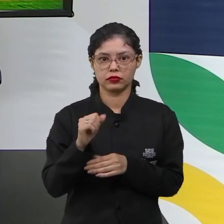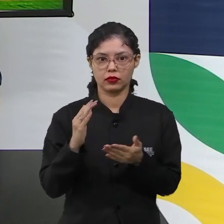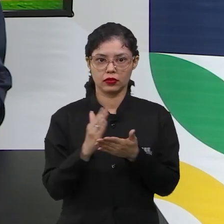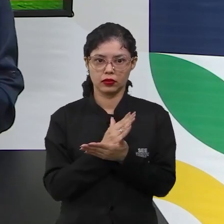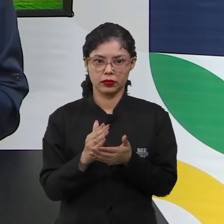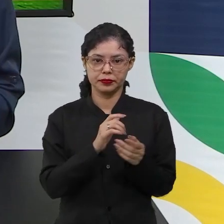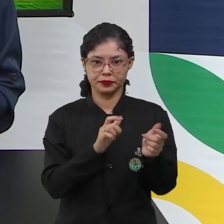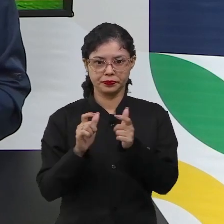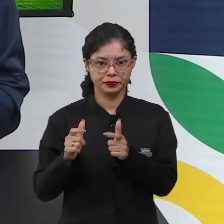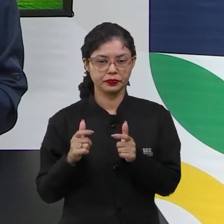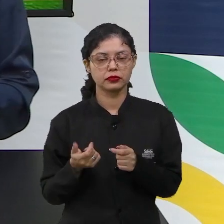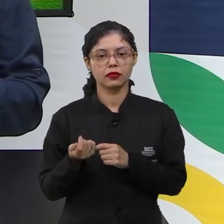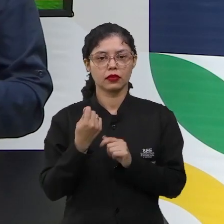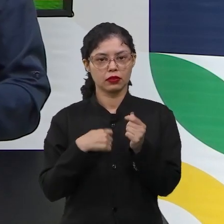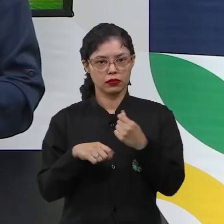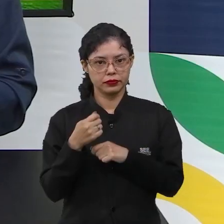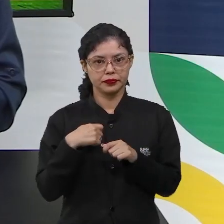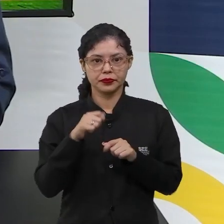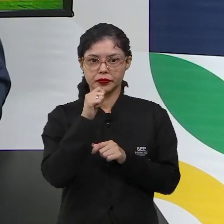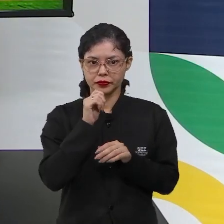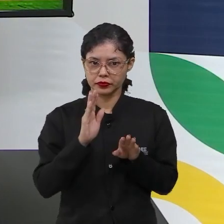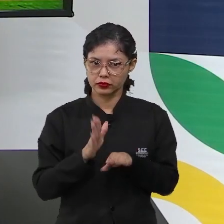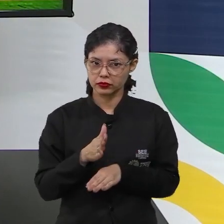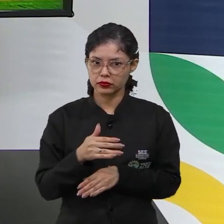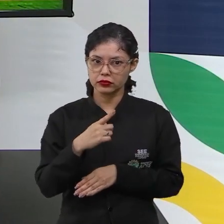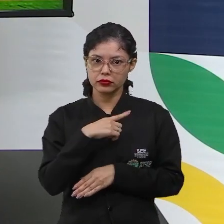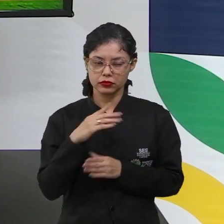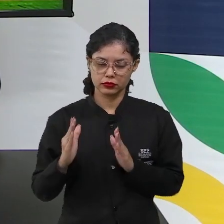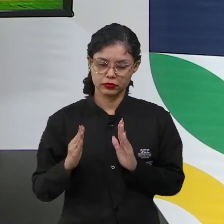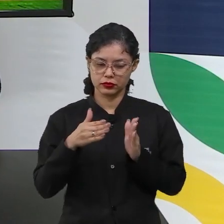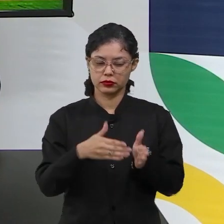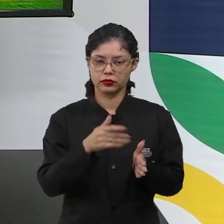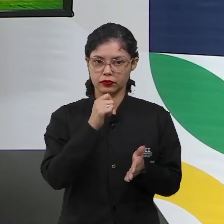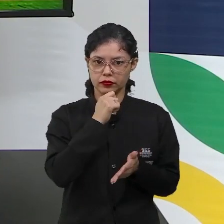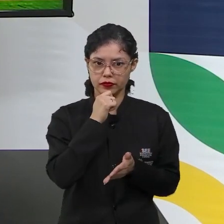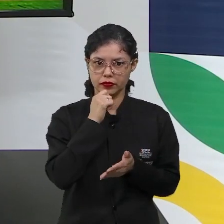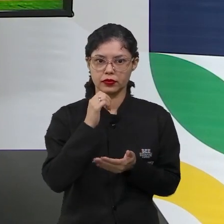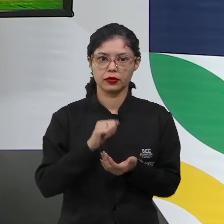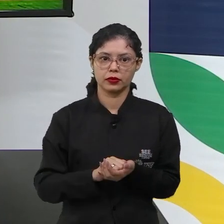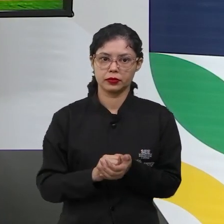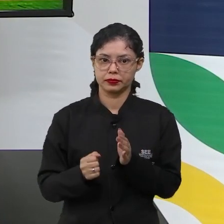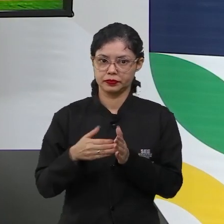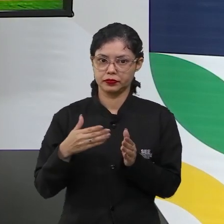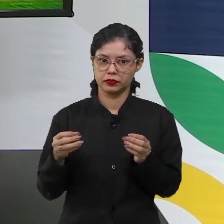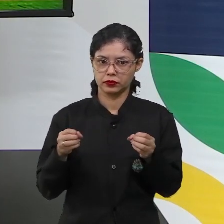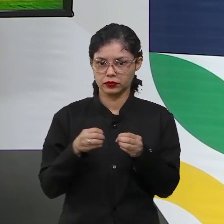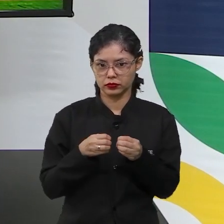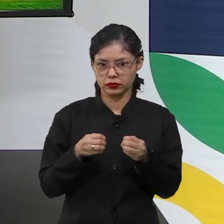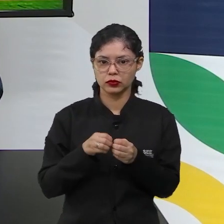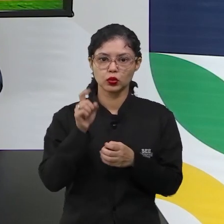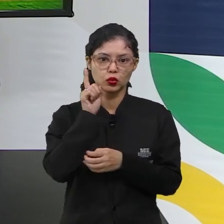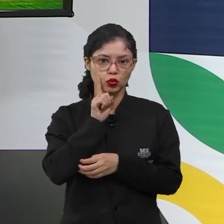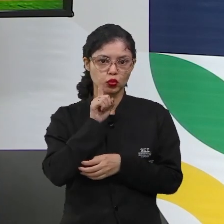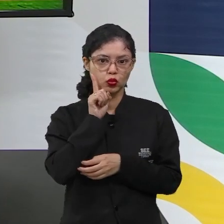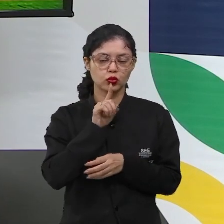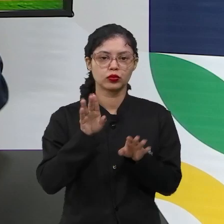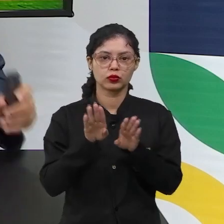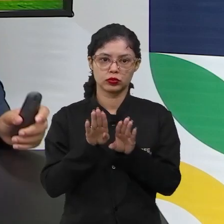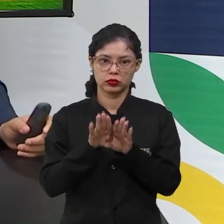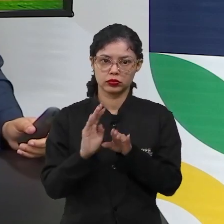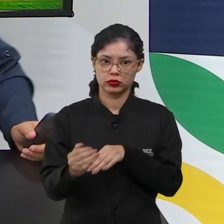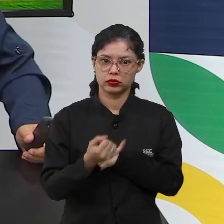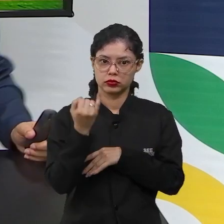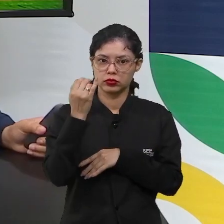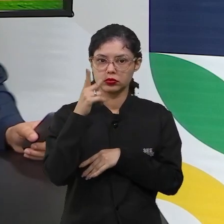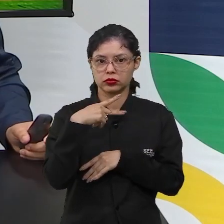alguns setores econômicos, a China, ela chegou aí, tem chegado muito perto dos Estados Unidos, principalmente até